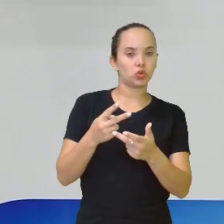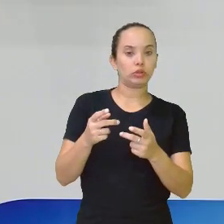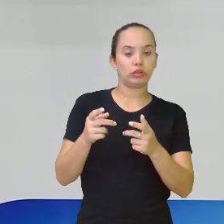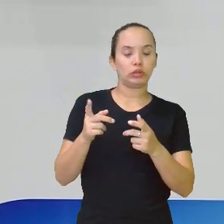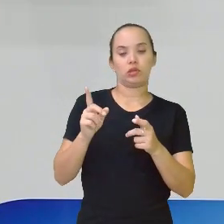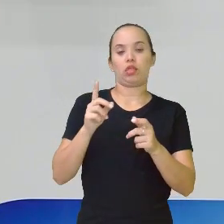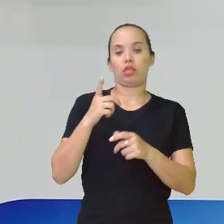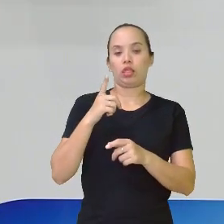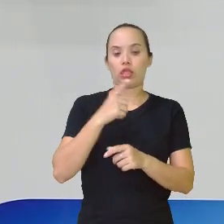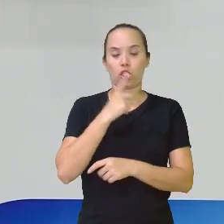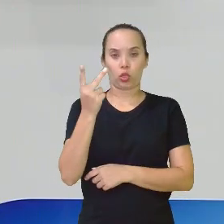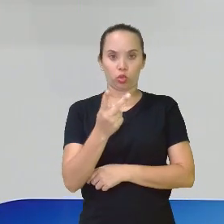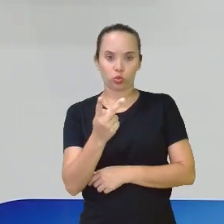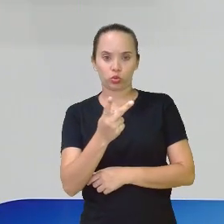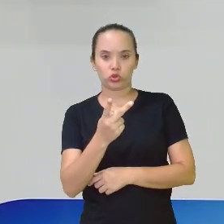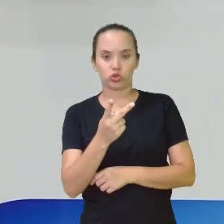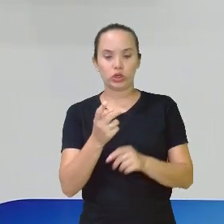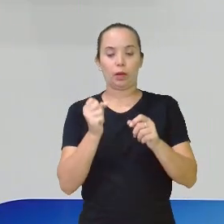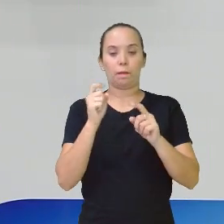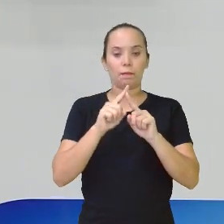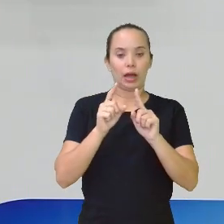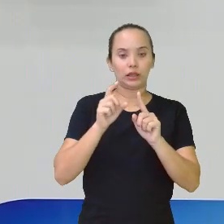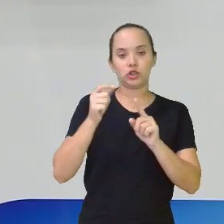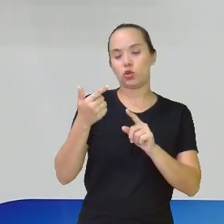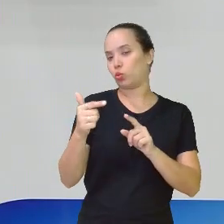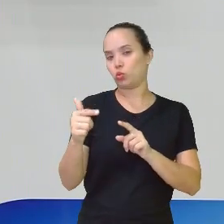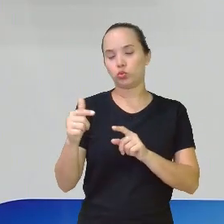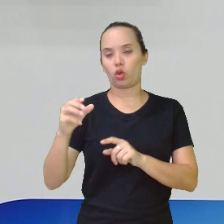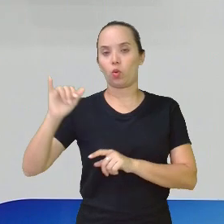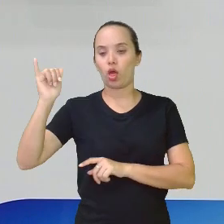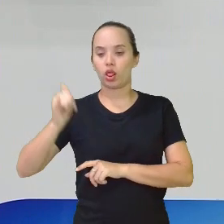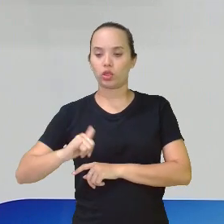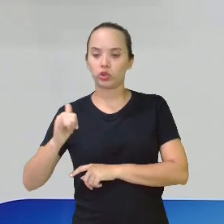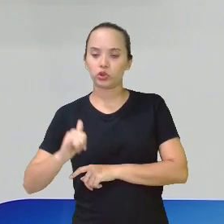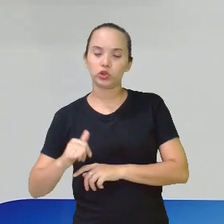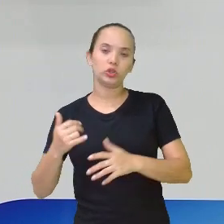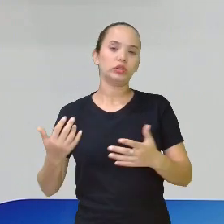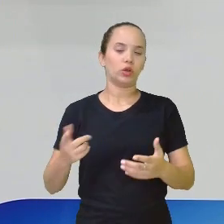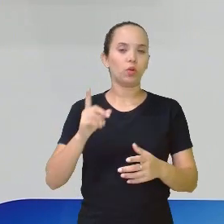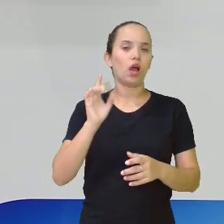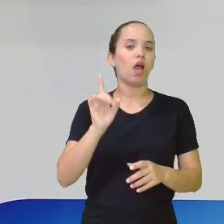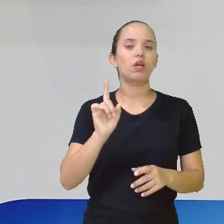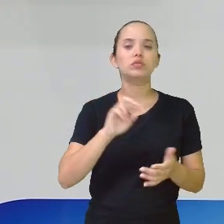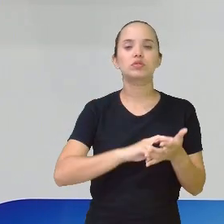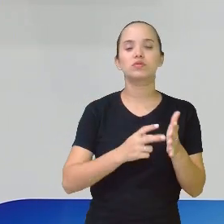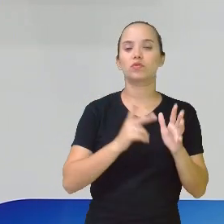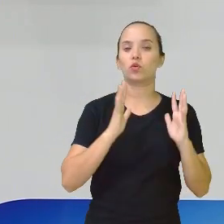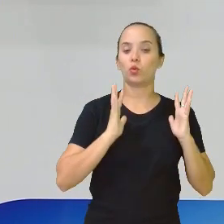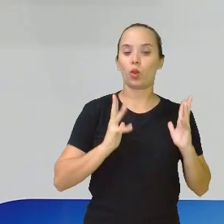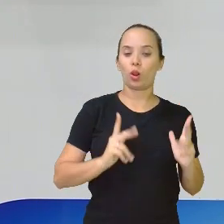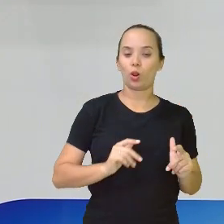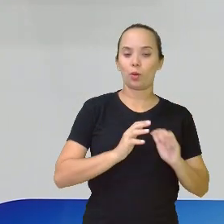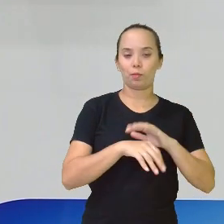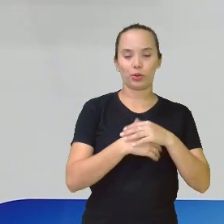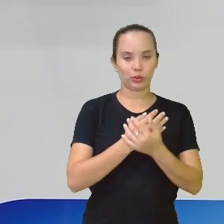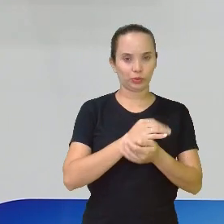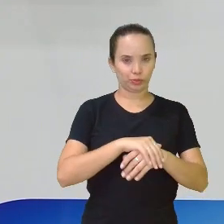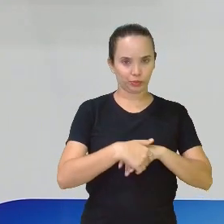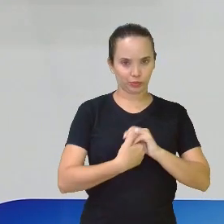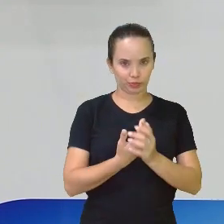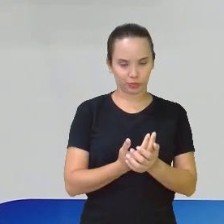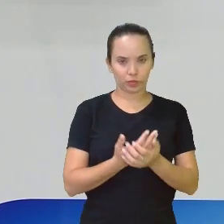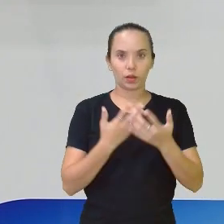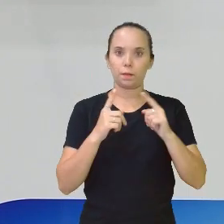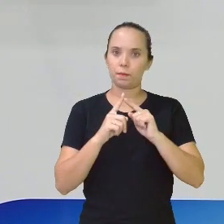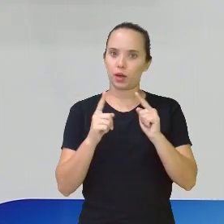estar higienizando as minhas mãos. Porém, eu preciso ter muito cuidado, porque a combinação do combustível, que seria o álcool, com